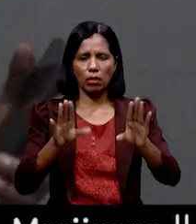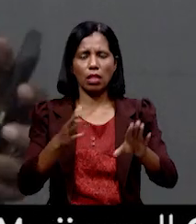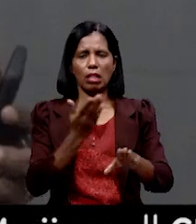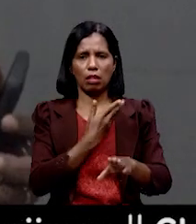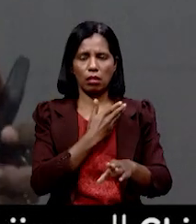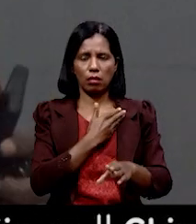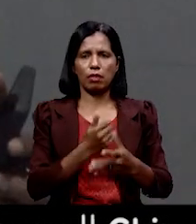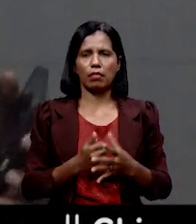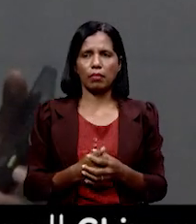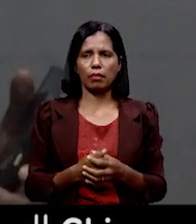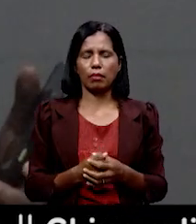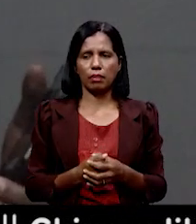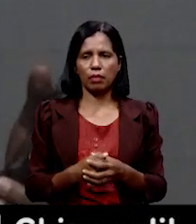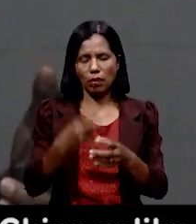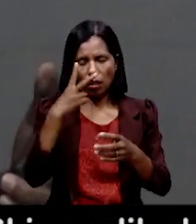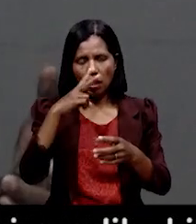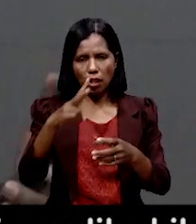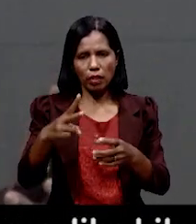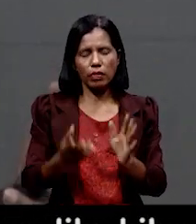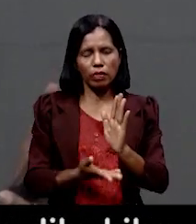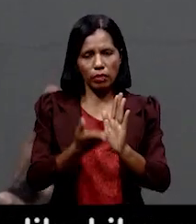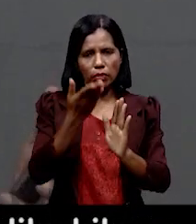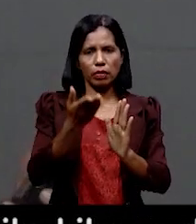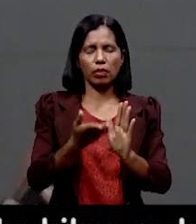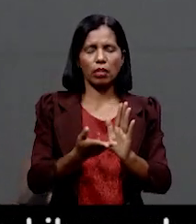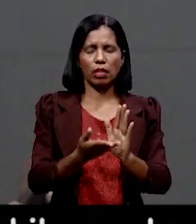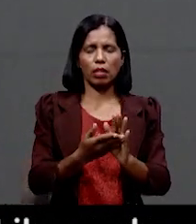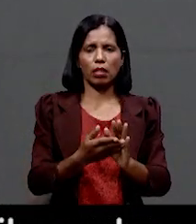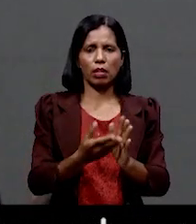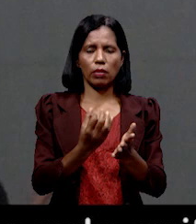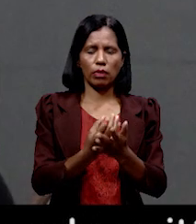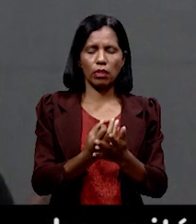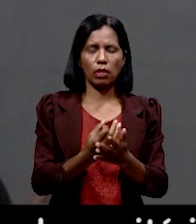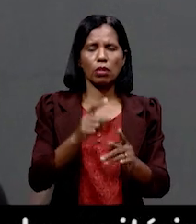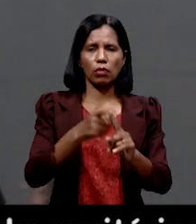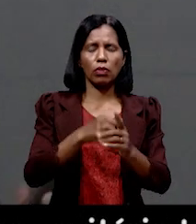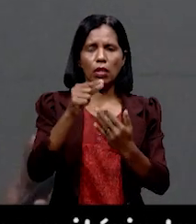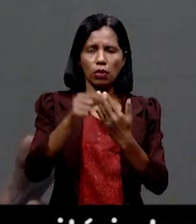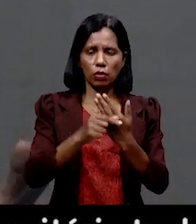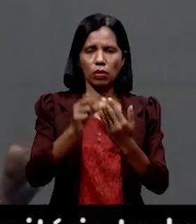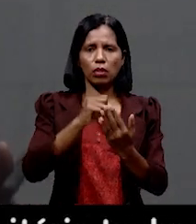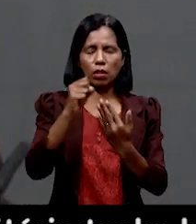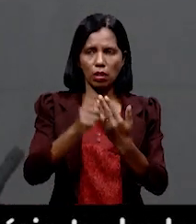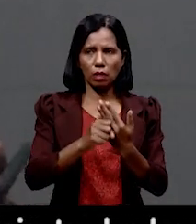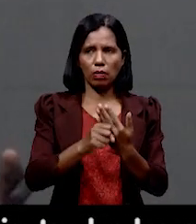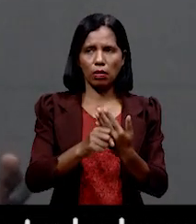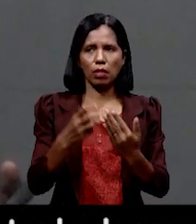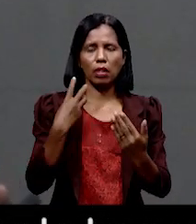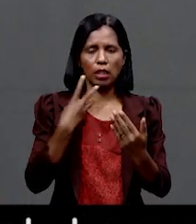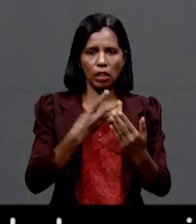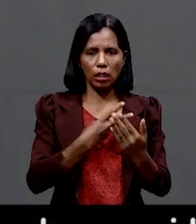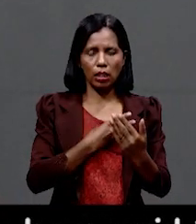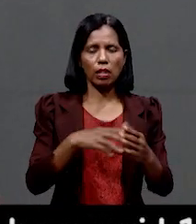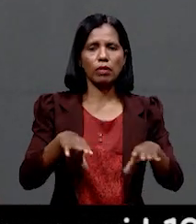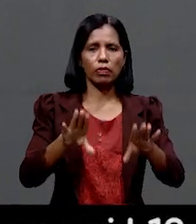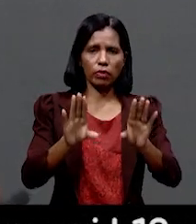dak rupsi ne pan kolbi presyo mudan sa tu ne tambah ami ya pulang Agustus September Oktober ne tene presyo ne sei